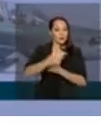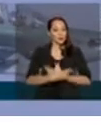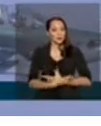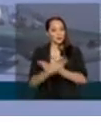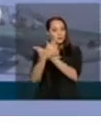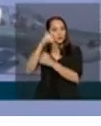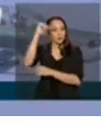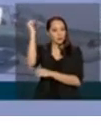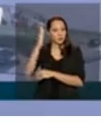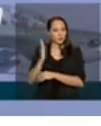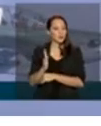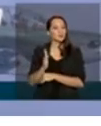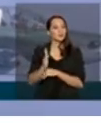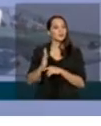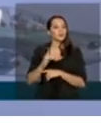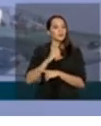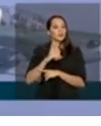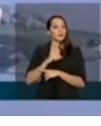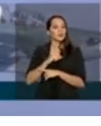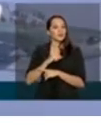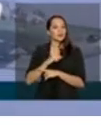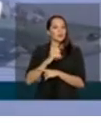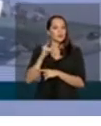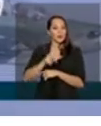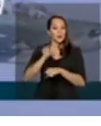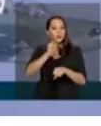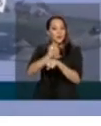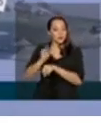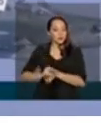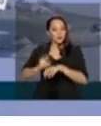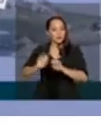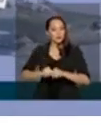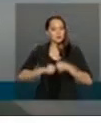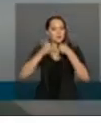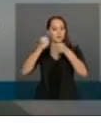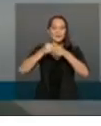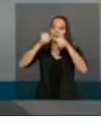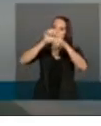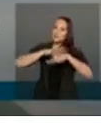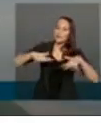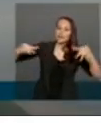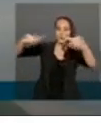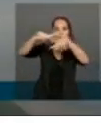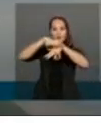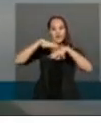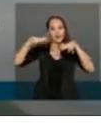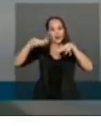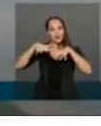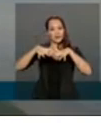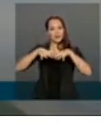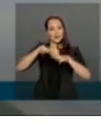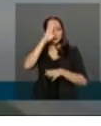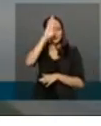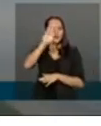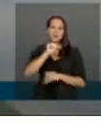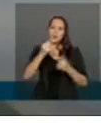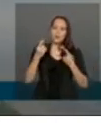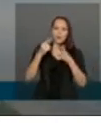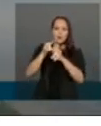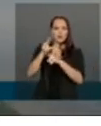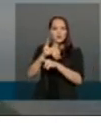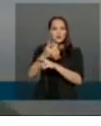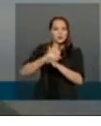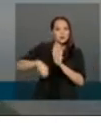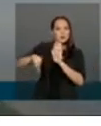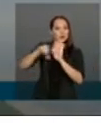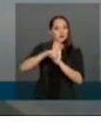brasileira coloca para a proteção, a defesa do espaço aéreo, principalmente para o combate a crimes que